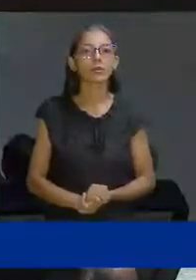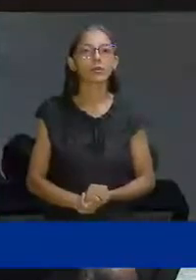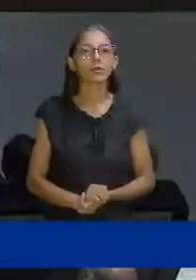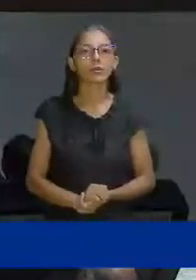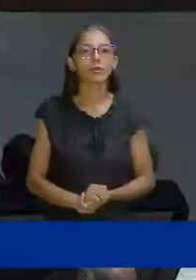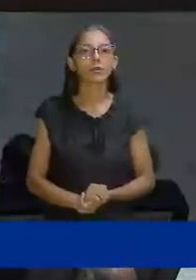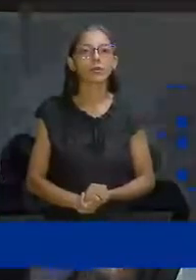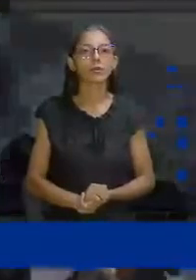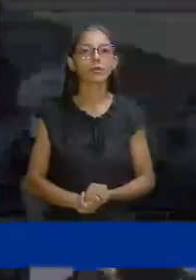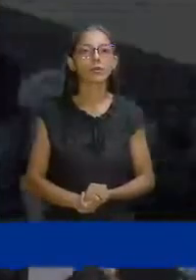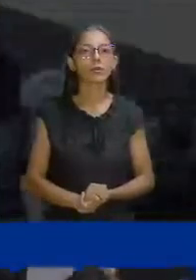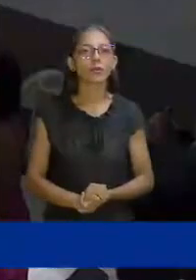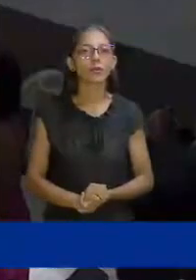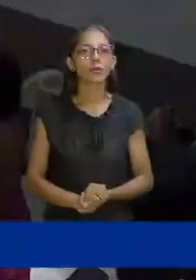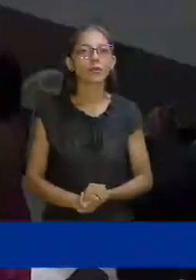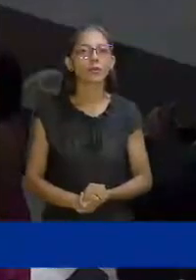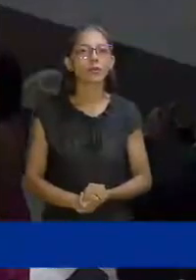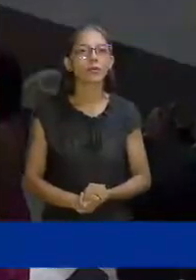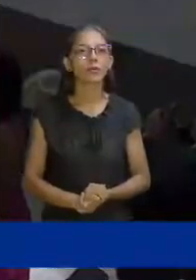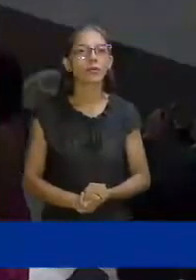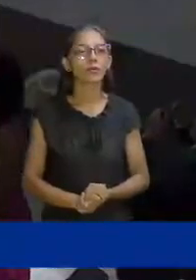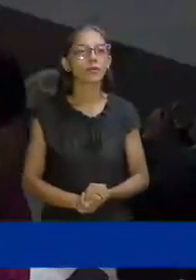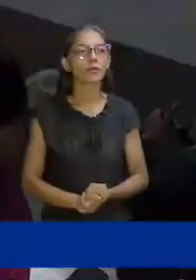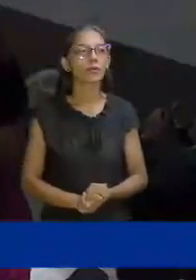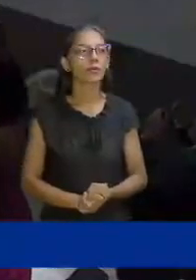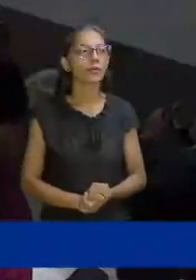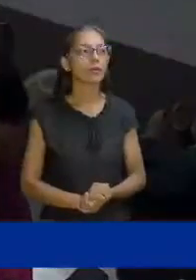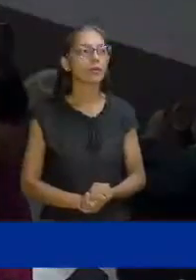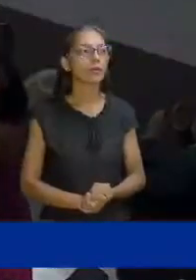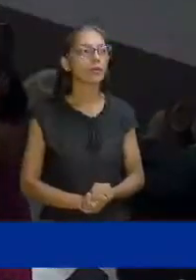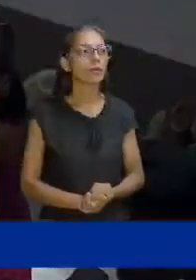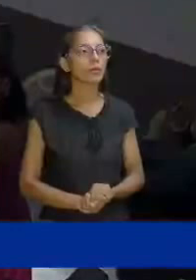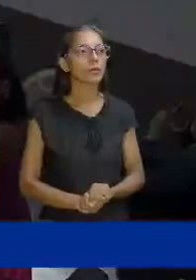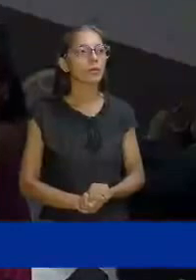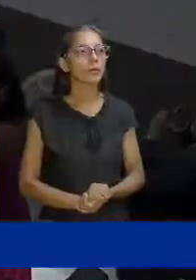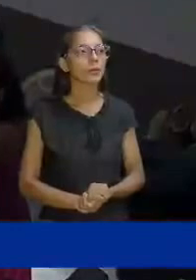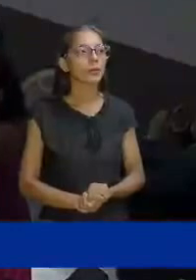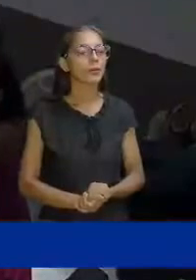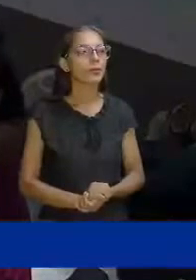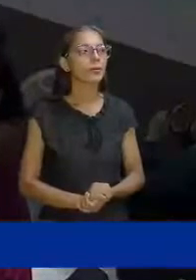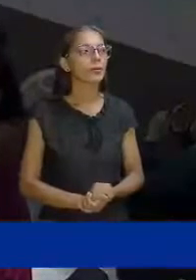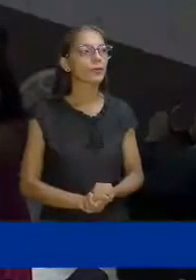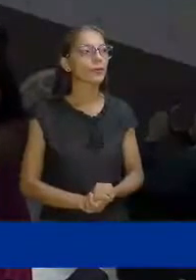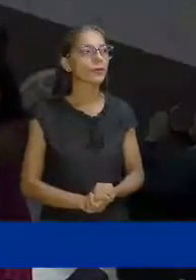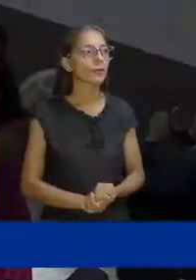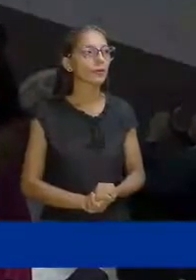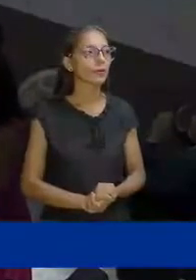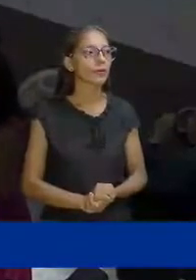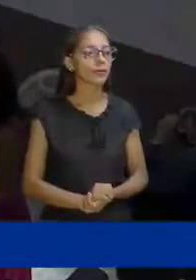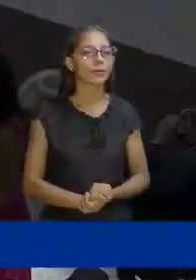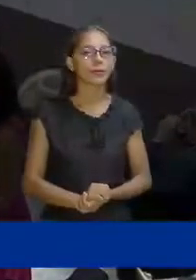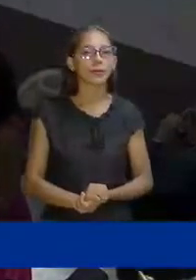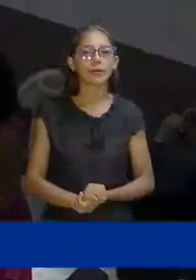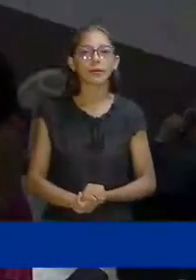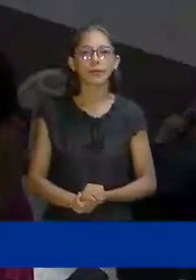Tá. E para então...